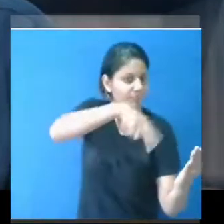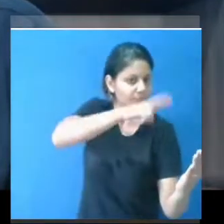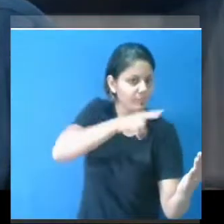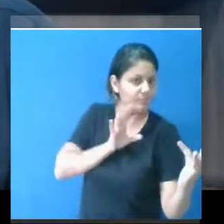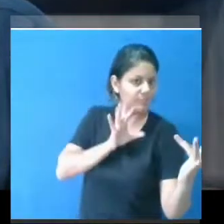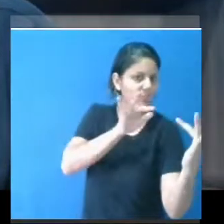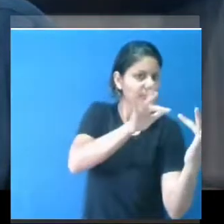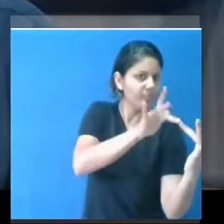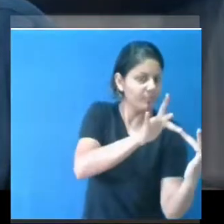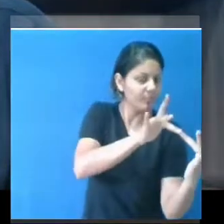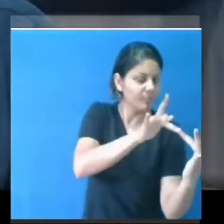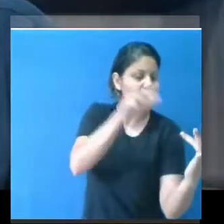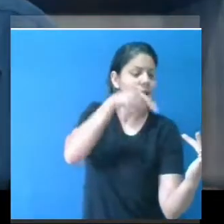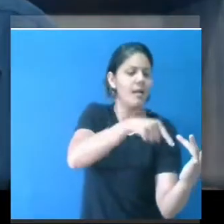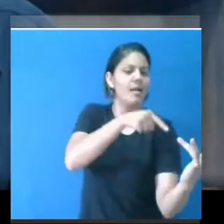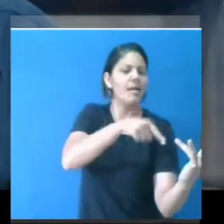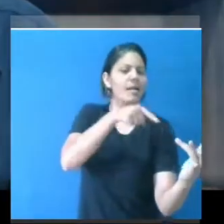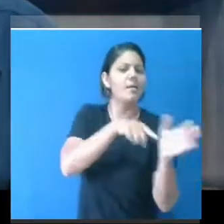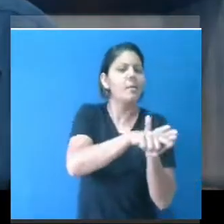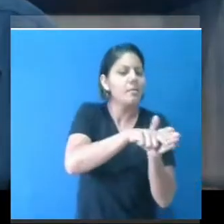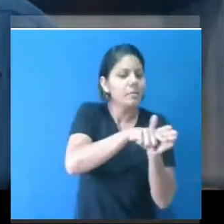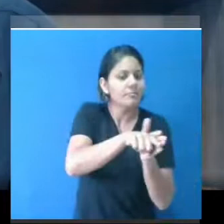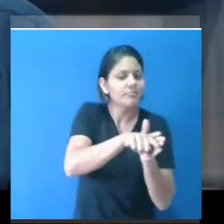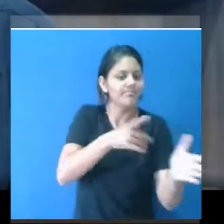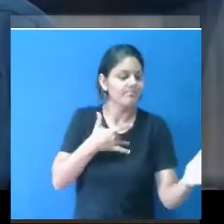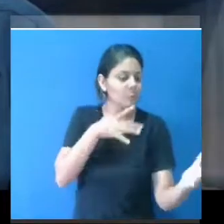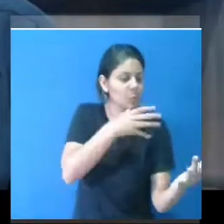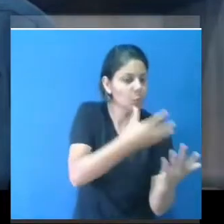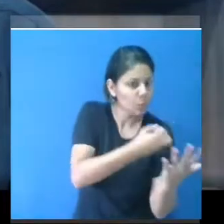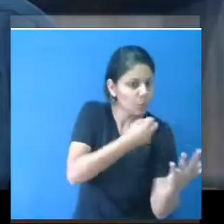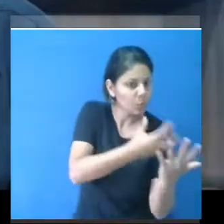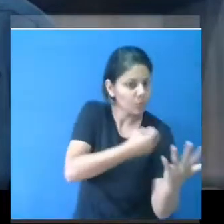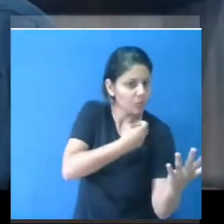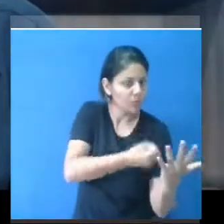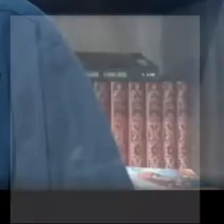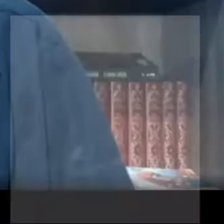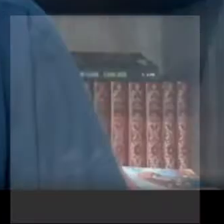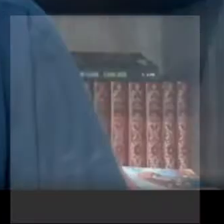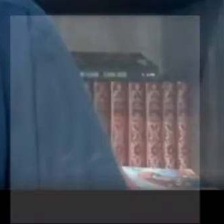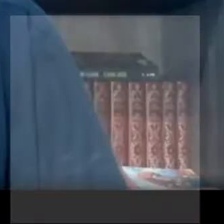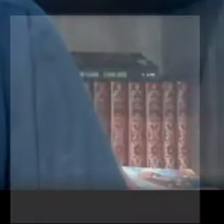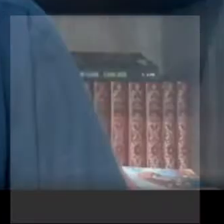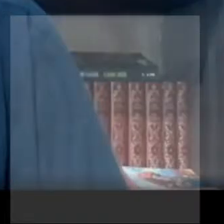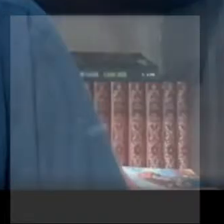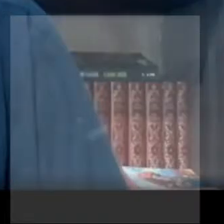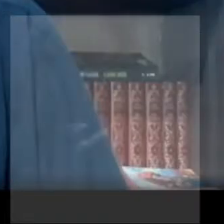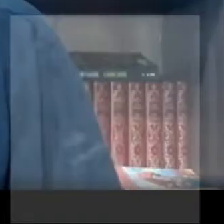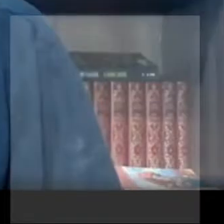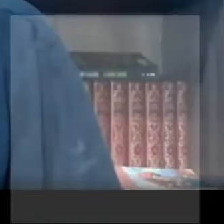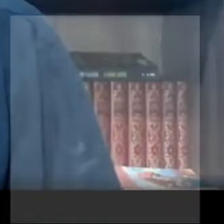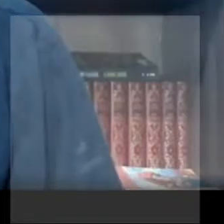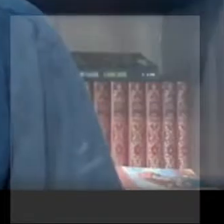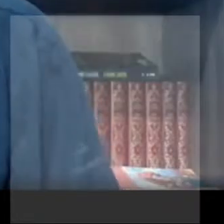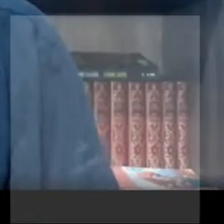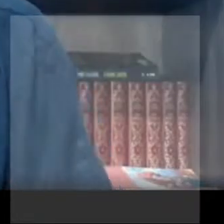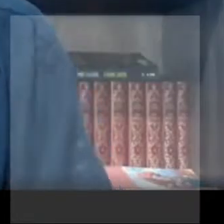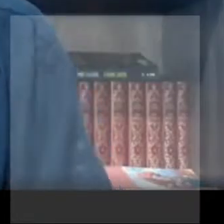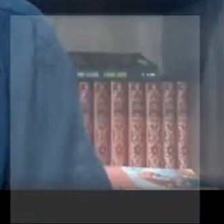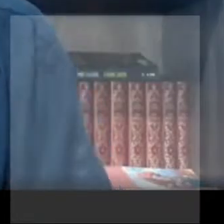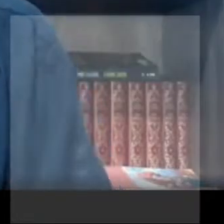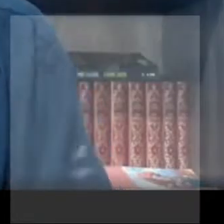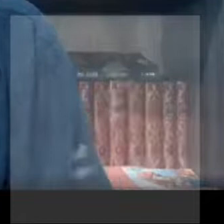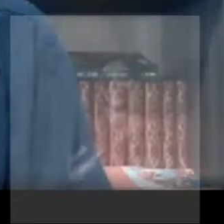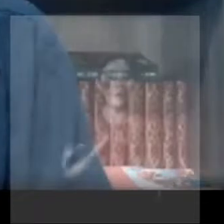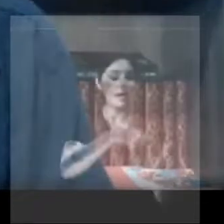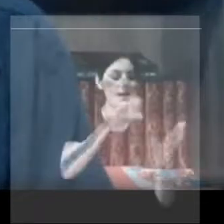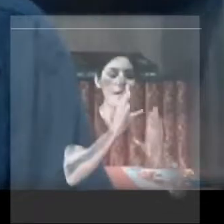se torna um objeto de estudo na medida em que ela é universal. A obra clássica, ela é educativa, né? Então, veja que o